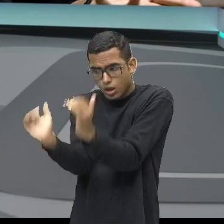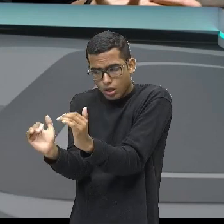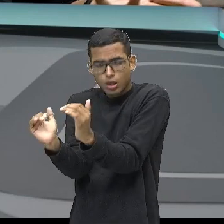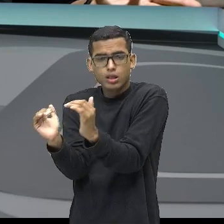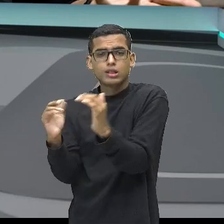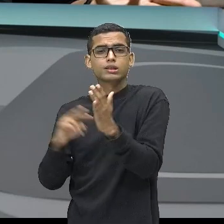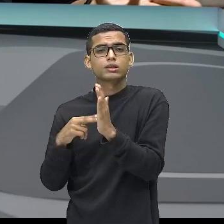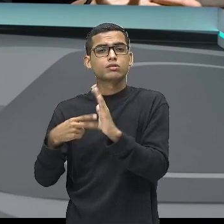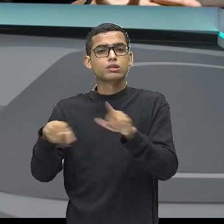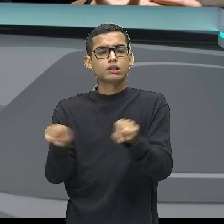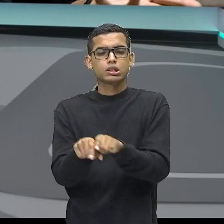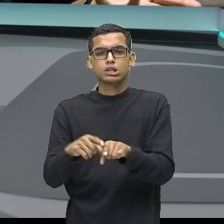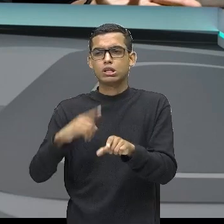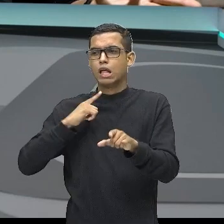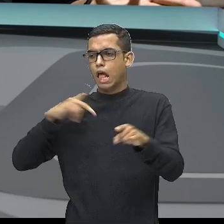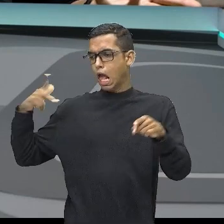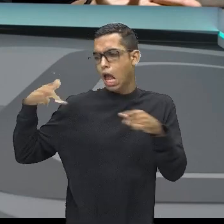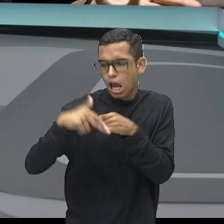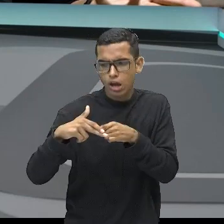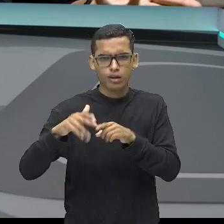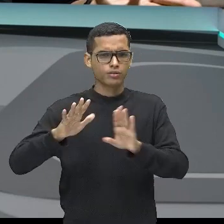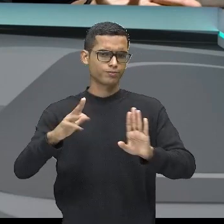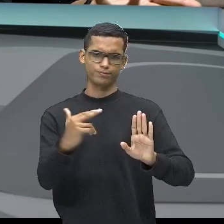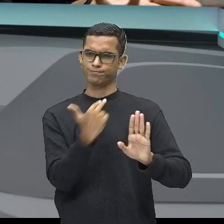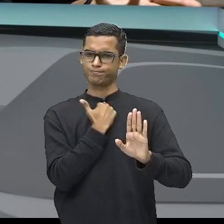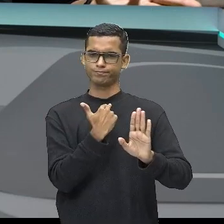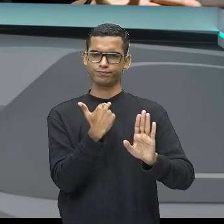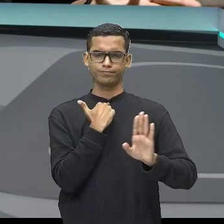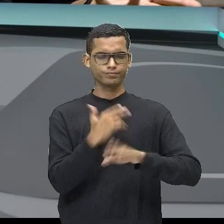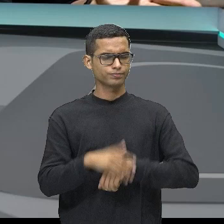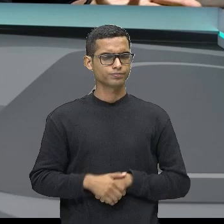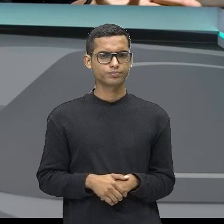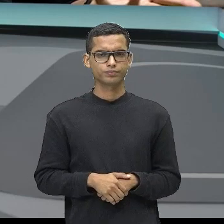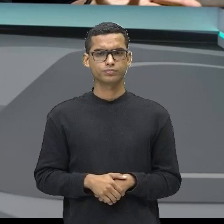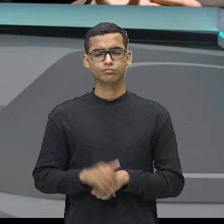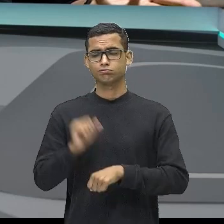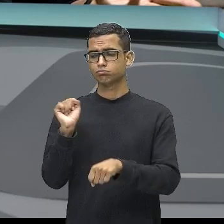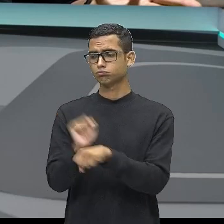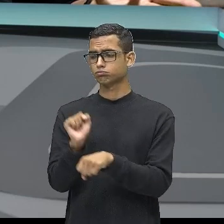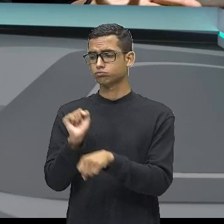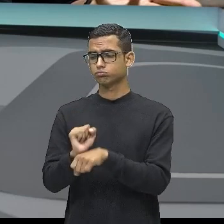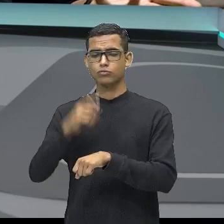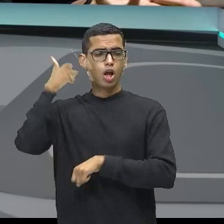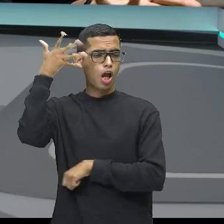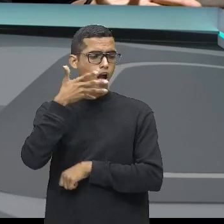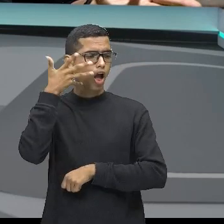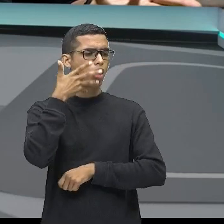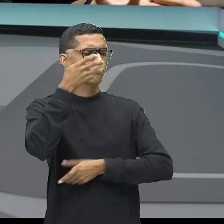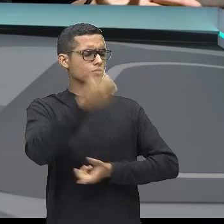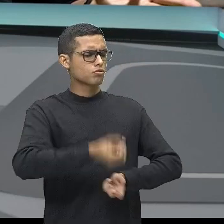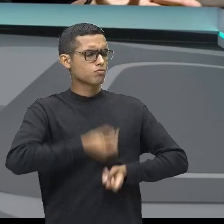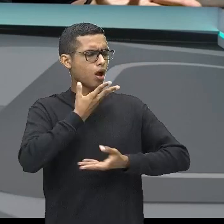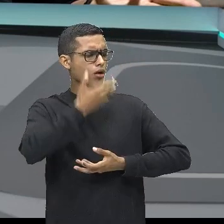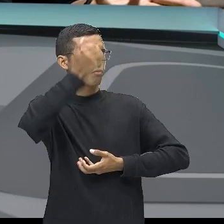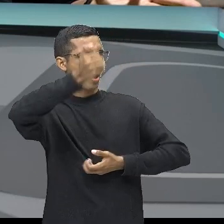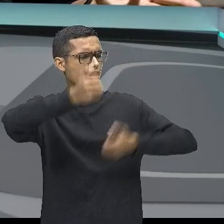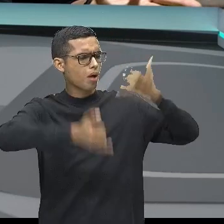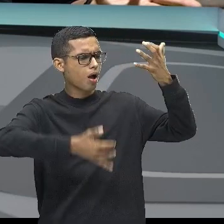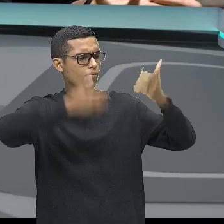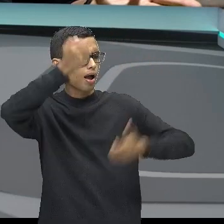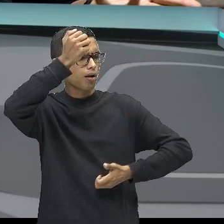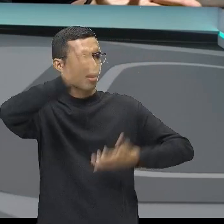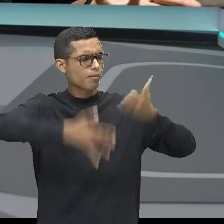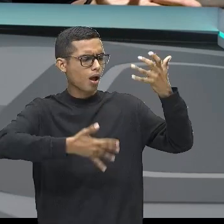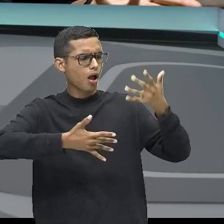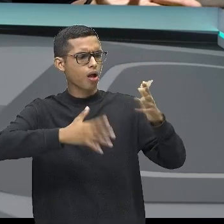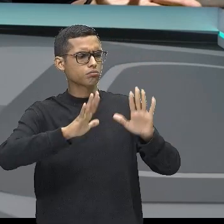seu ponto de vista, seus argumentos, certo? E ficar aguardando até chegar a sua vez, o seu momento de falar. Então, quando